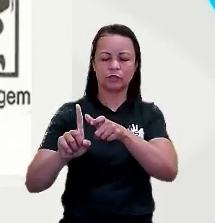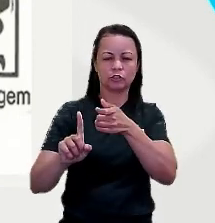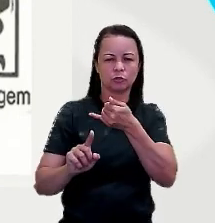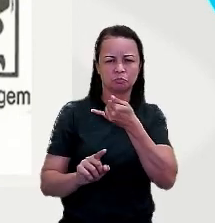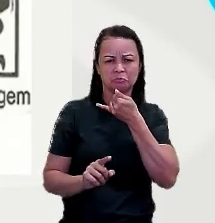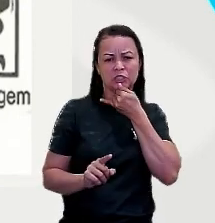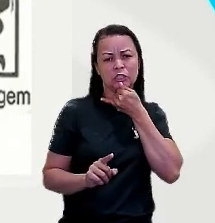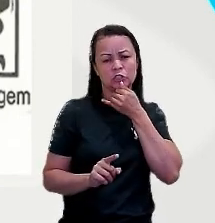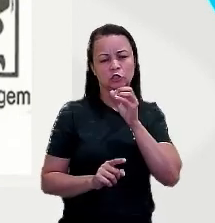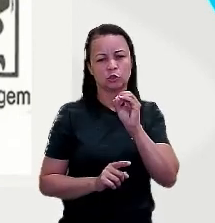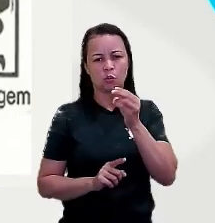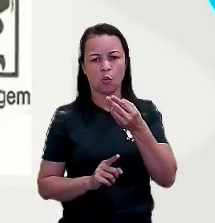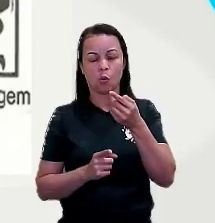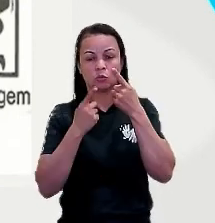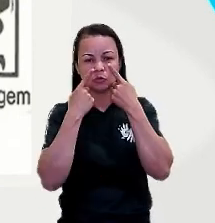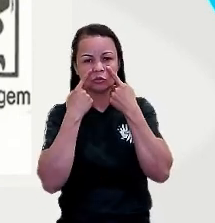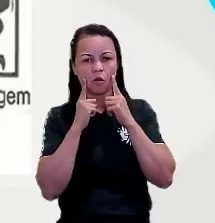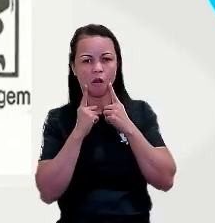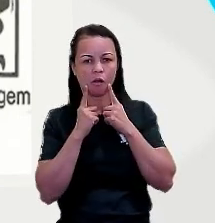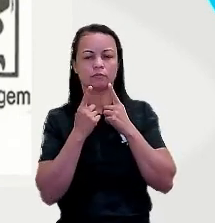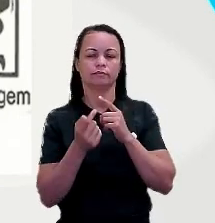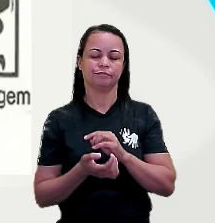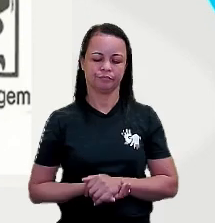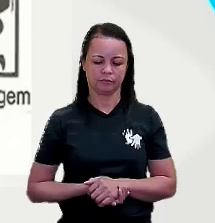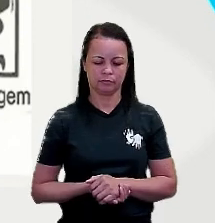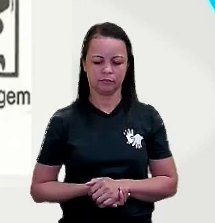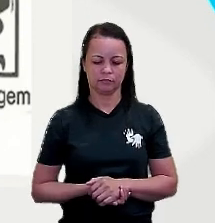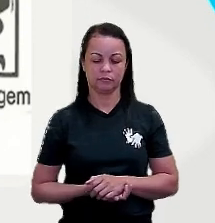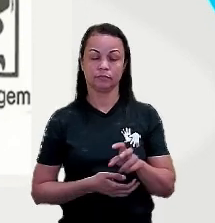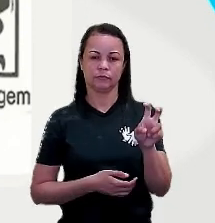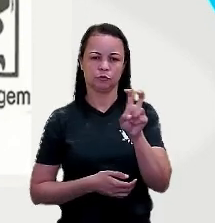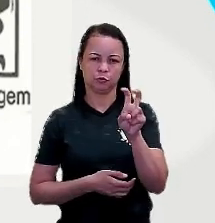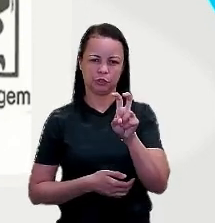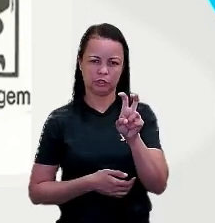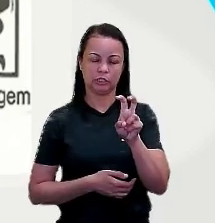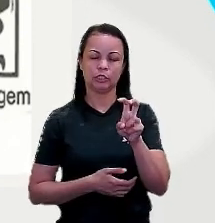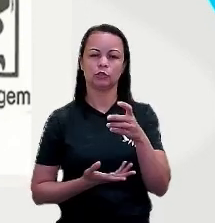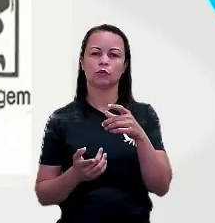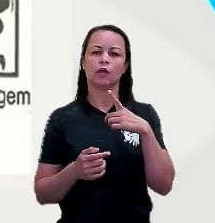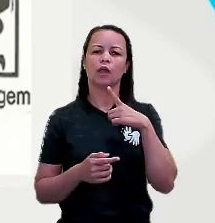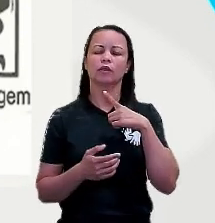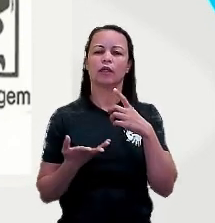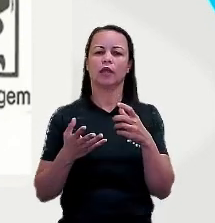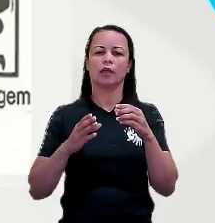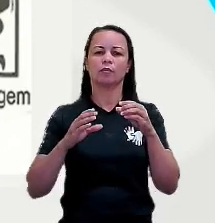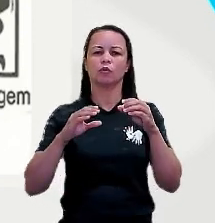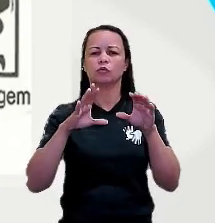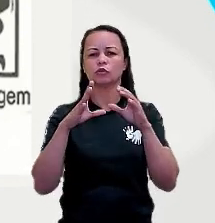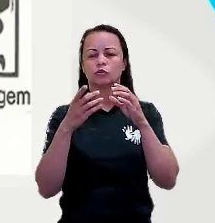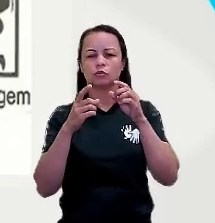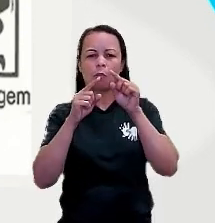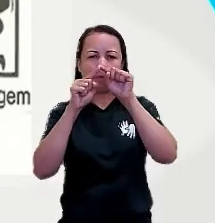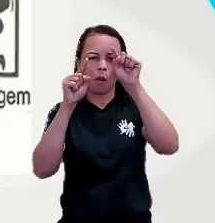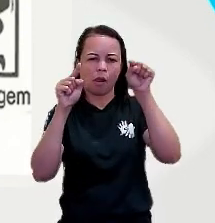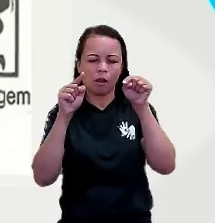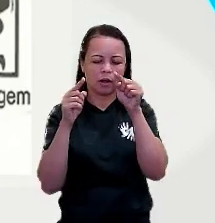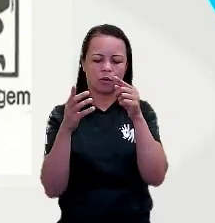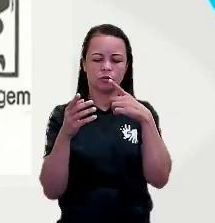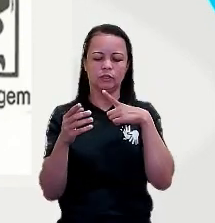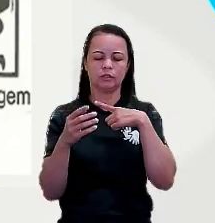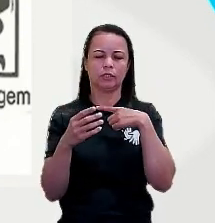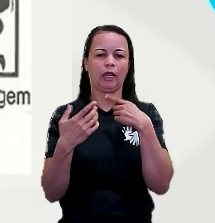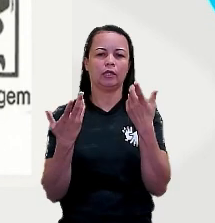está chorando. No quinto quadrinho, temos aqui um balão onde tem